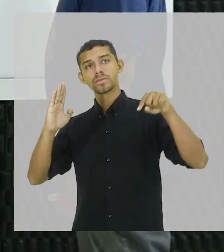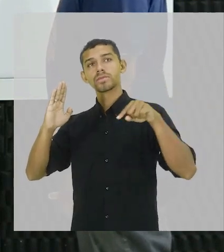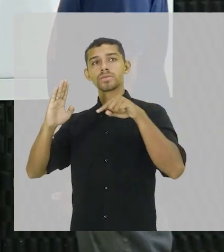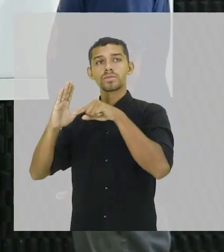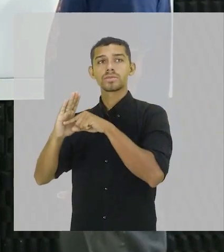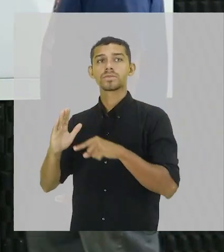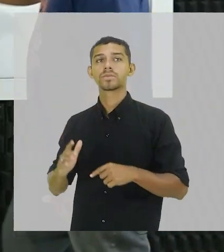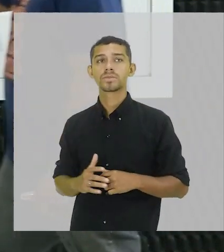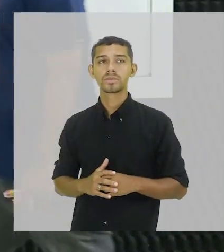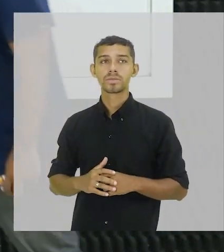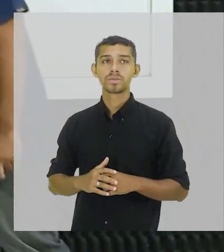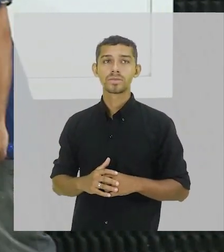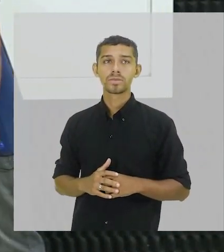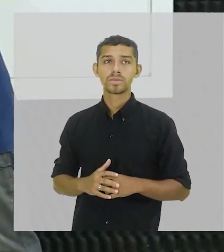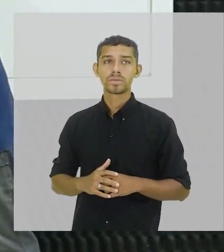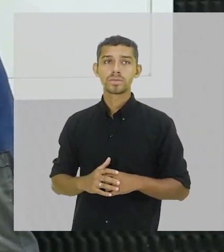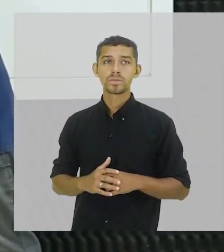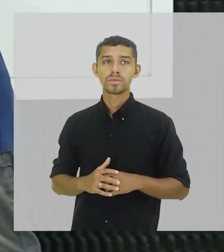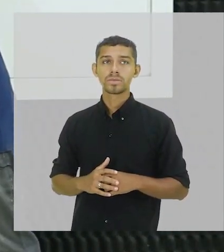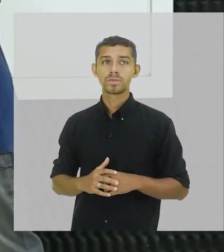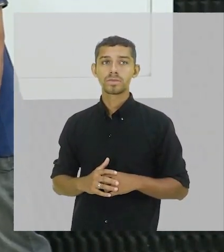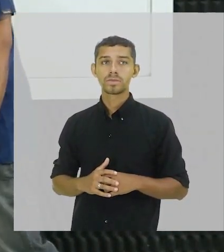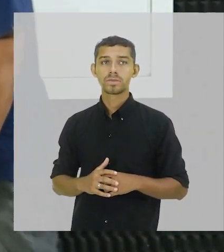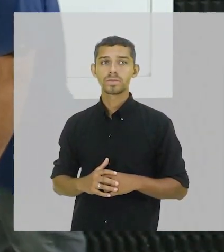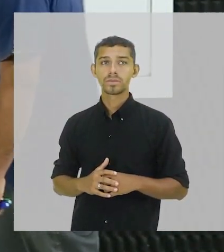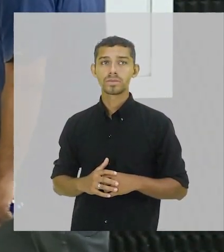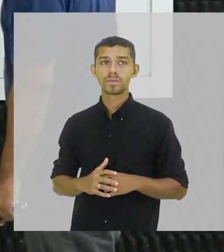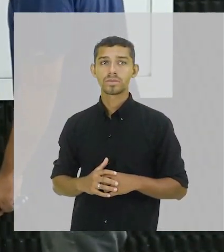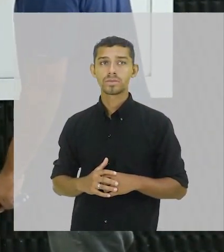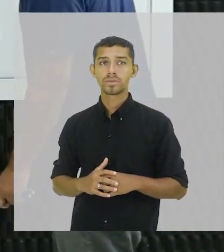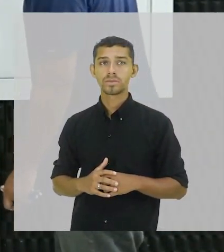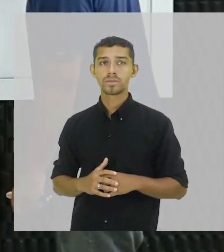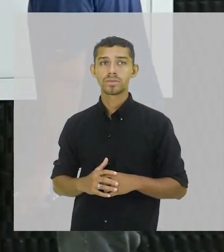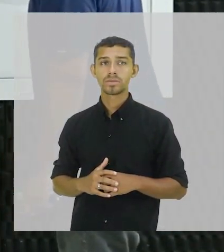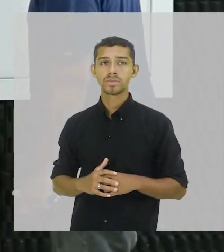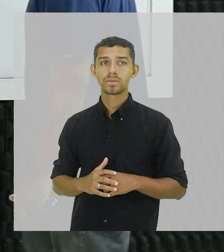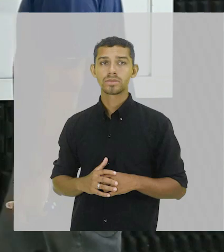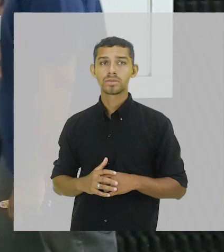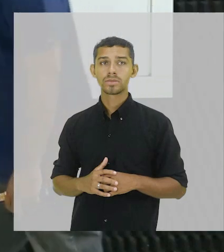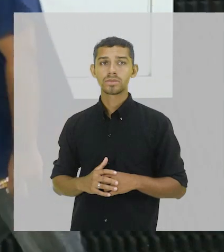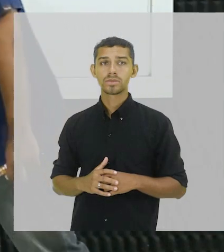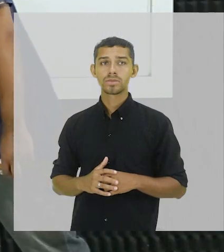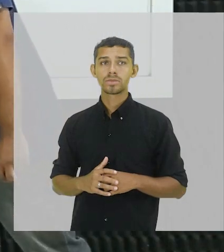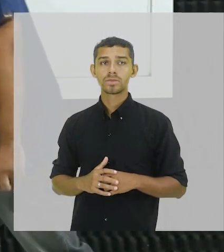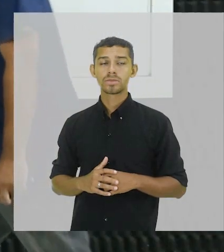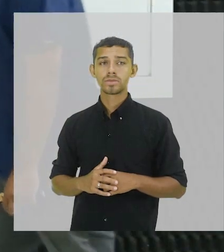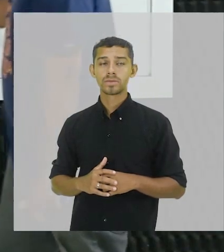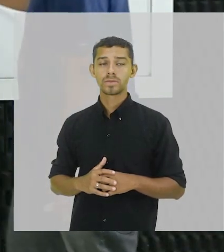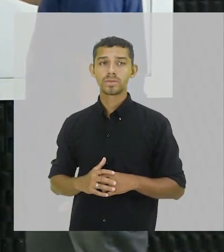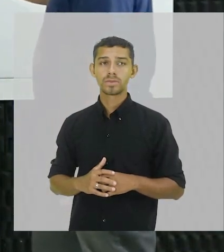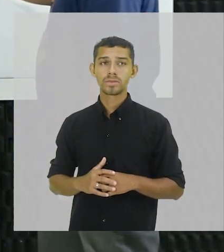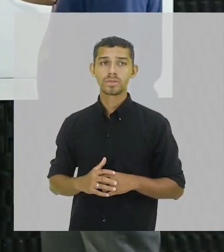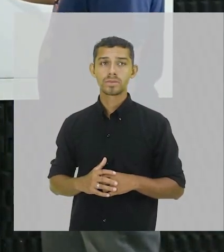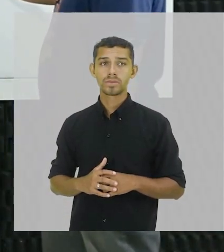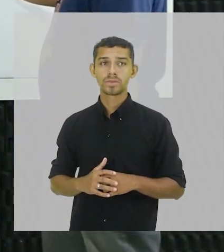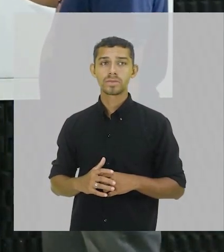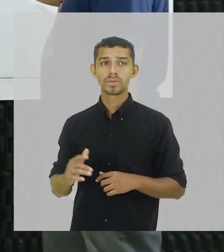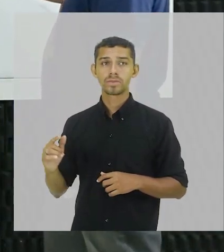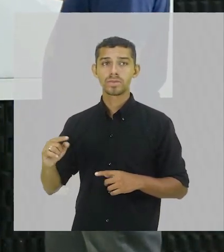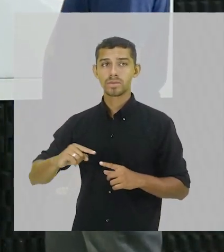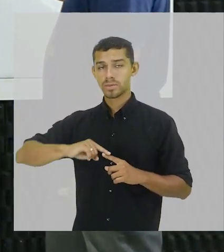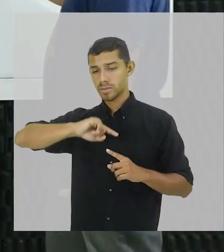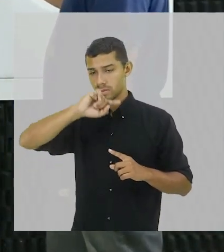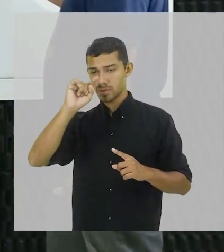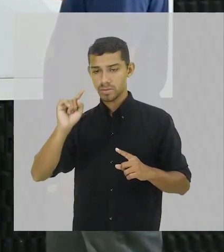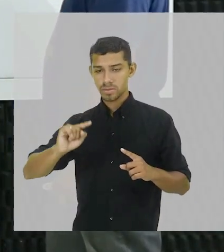então ela vai refletir, desculpa, na mesma fase. Aqui, ó, eu coloquei até o contrário, mas ela reflete